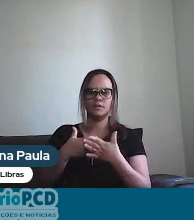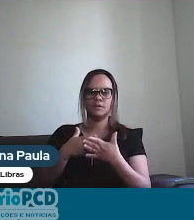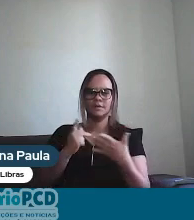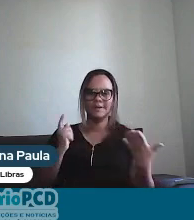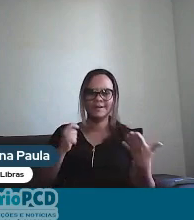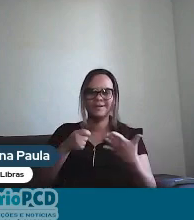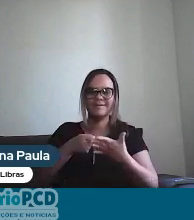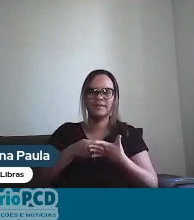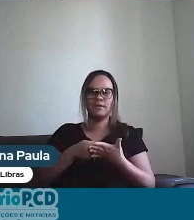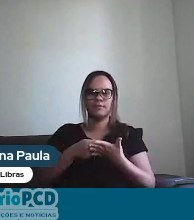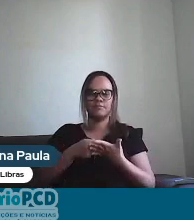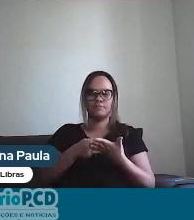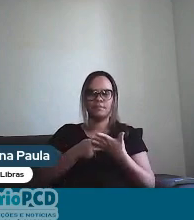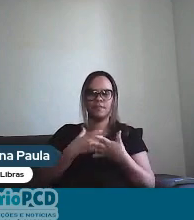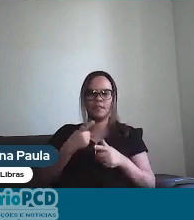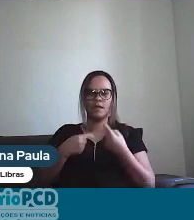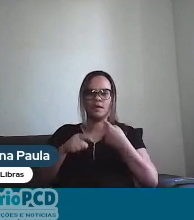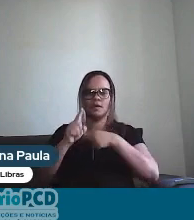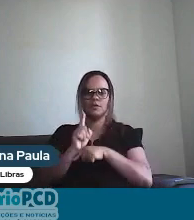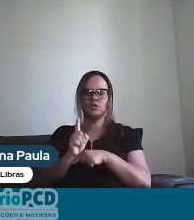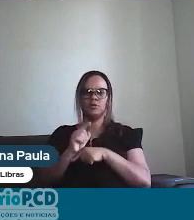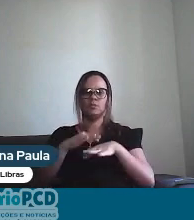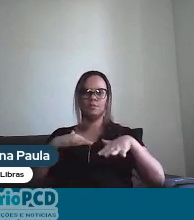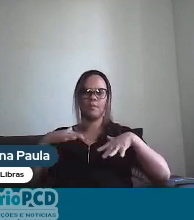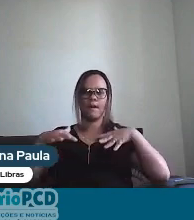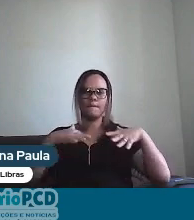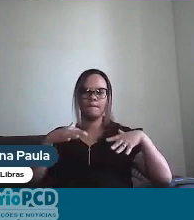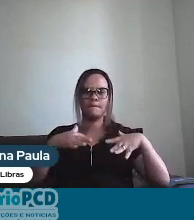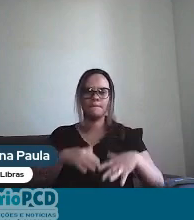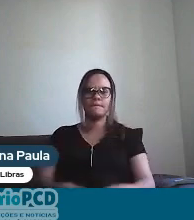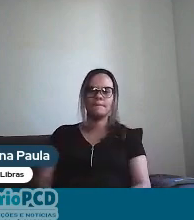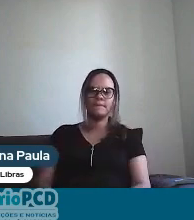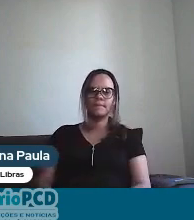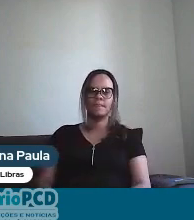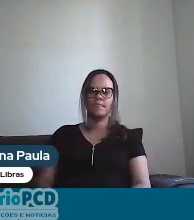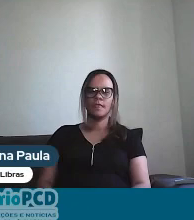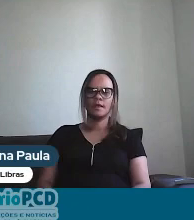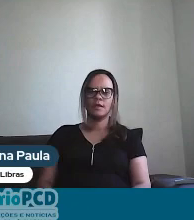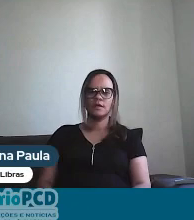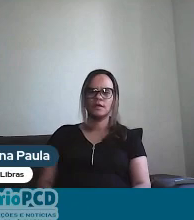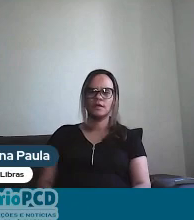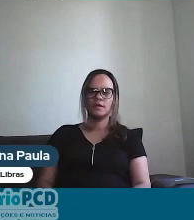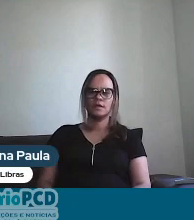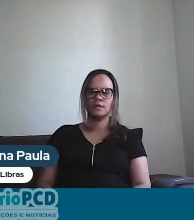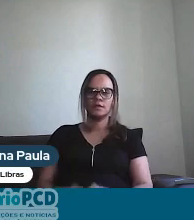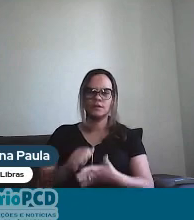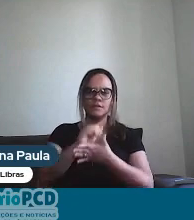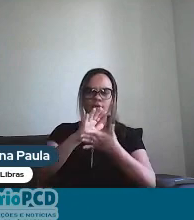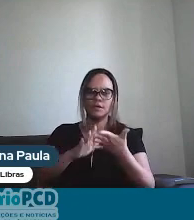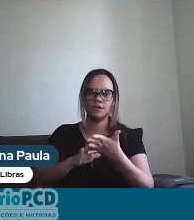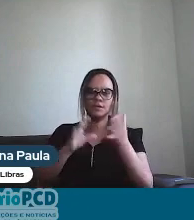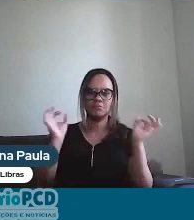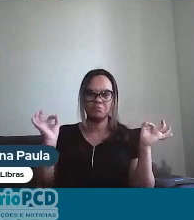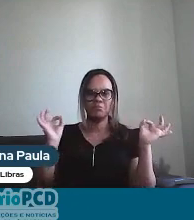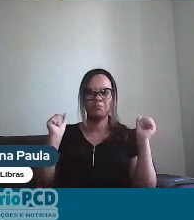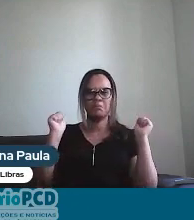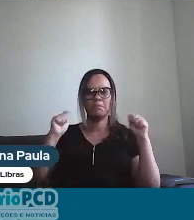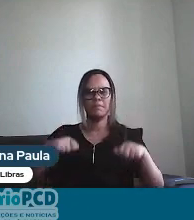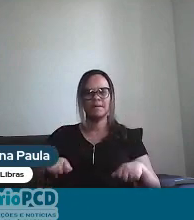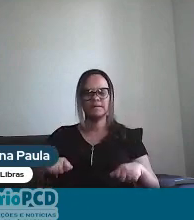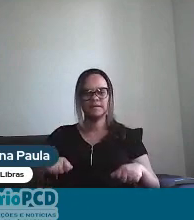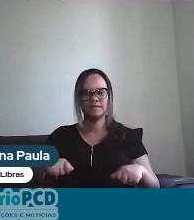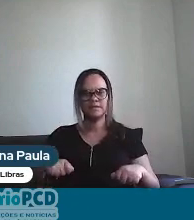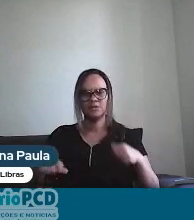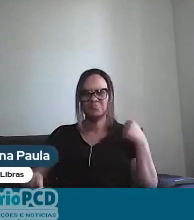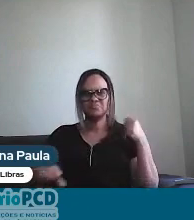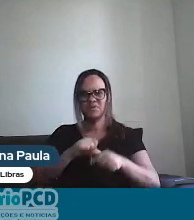determinantes para uma alteração de funcionalidade. E, então, vem o resultado que a funcionalidade é plena e tem